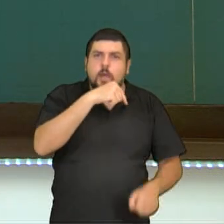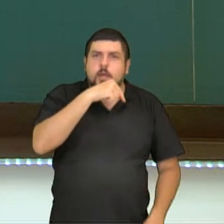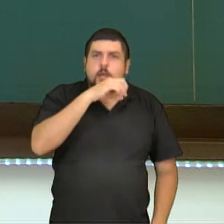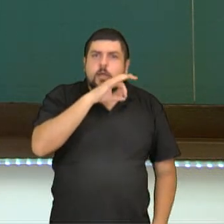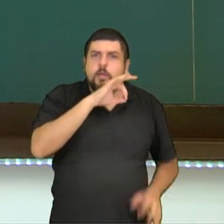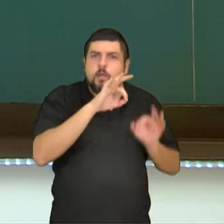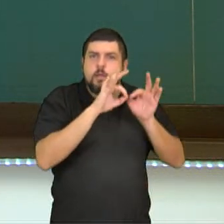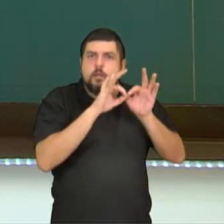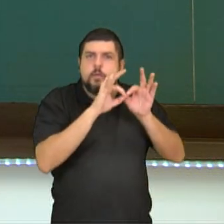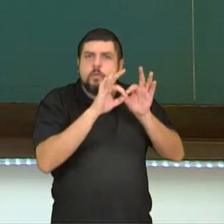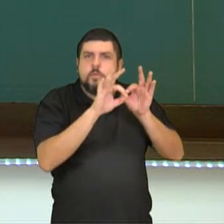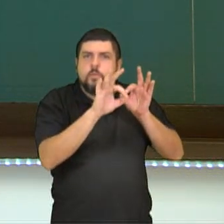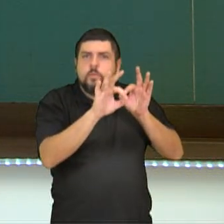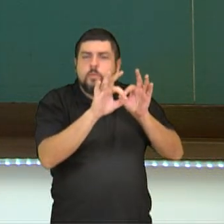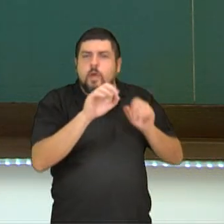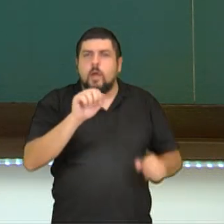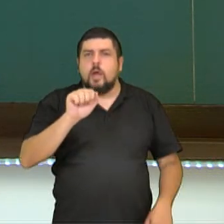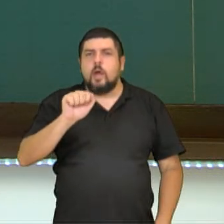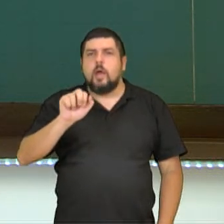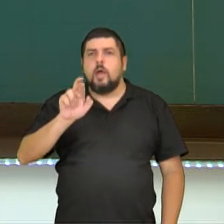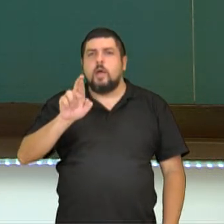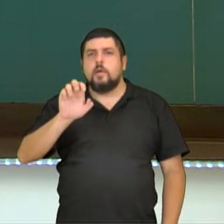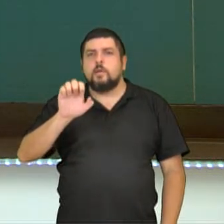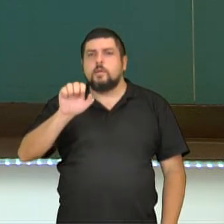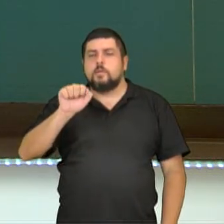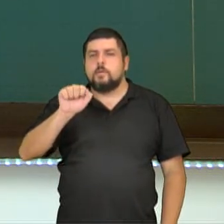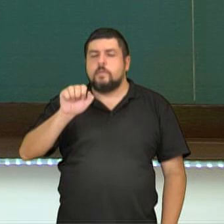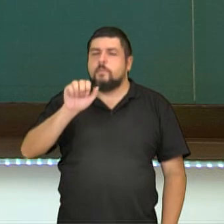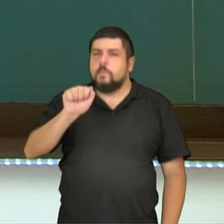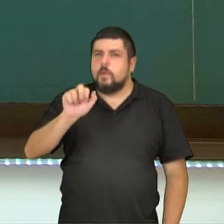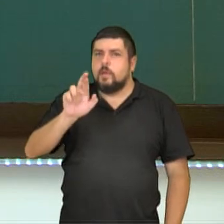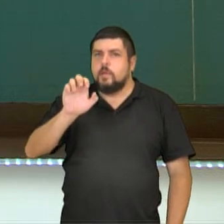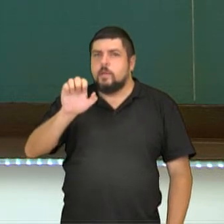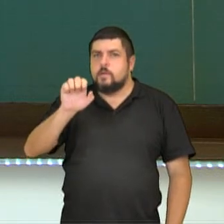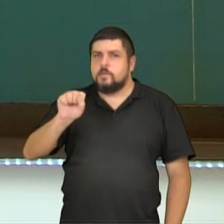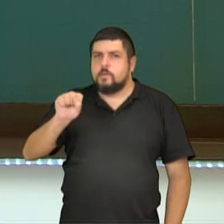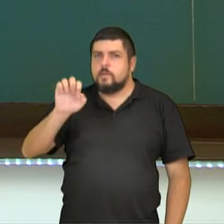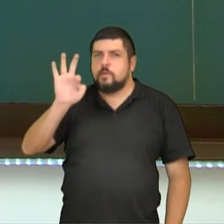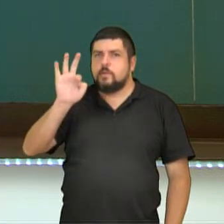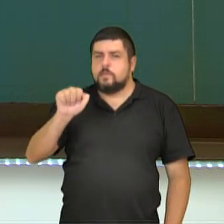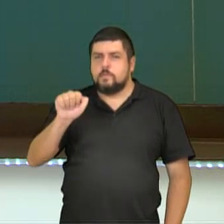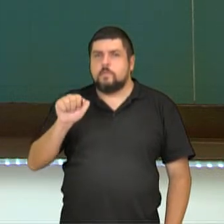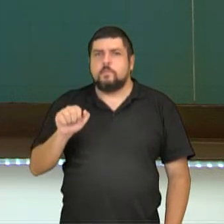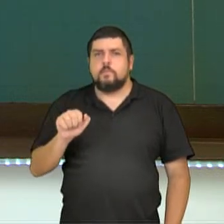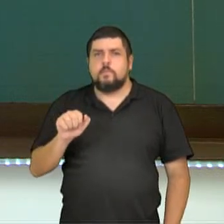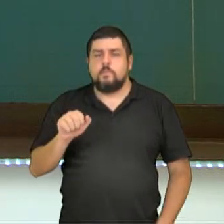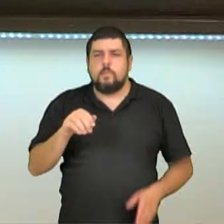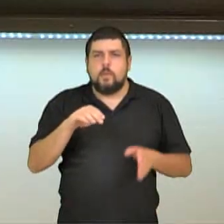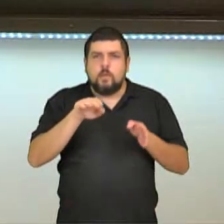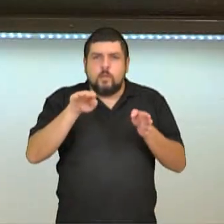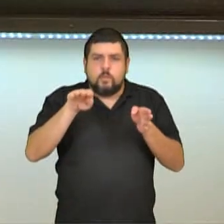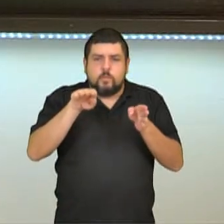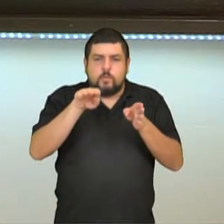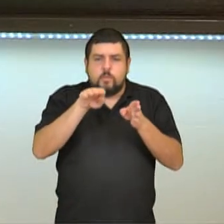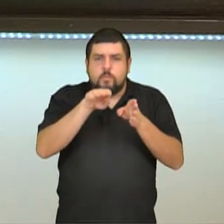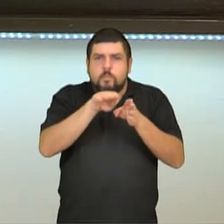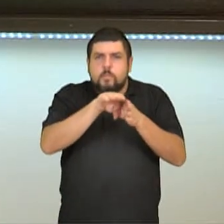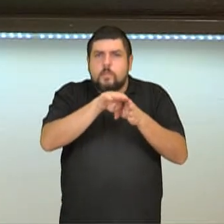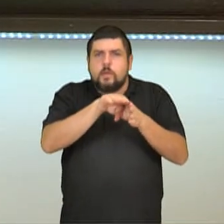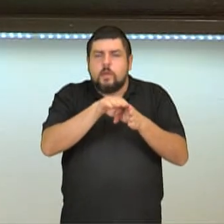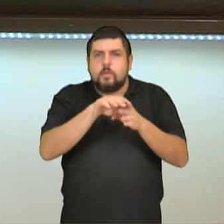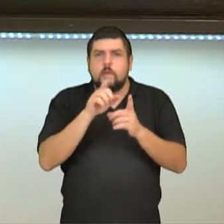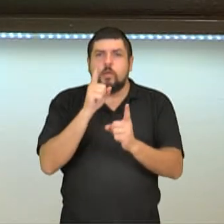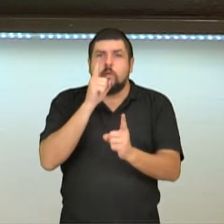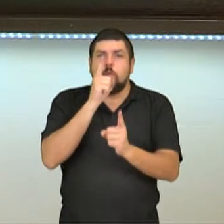de aresta, certo? Quando a gente encontra essas duas faces, eu estou dizendo que é uma interseção, certo? Que é